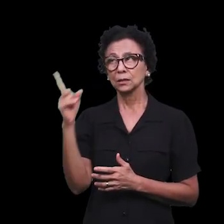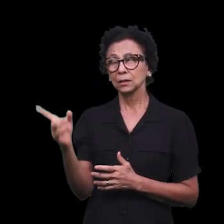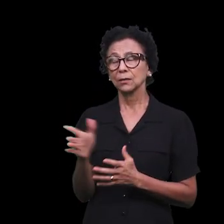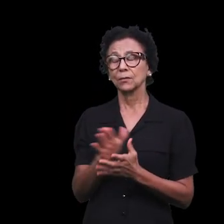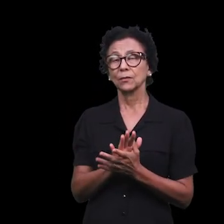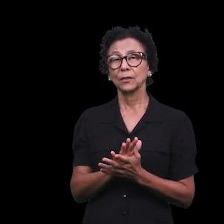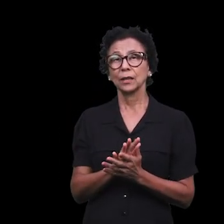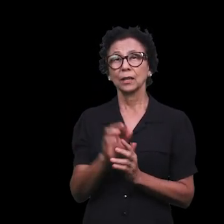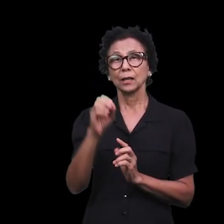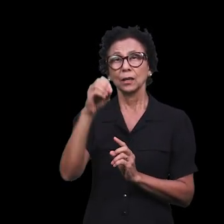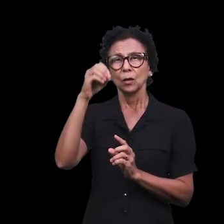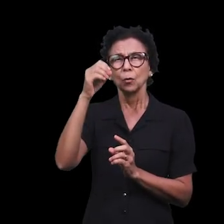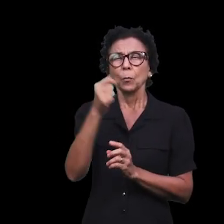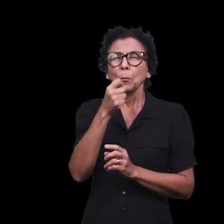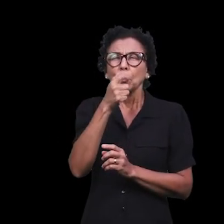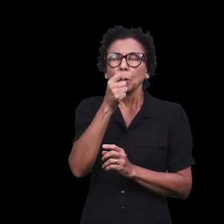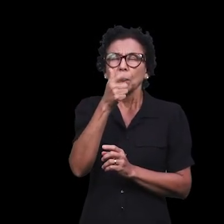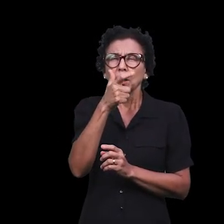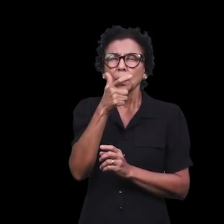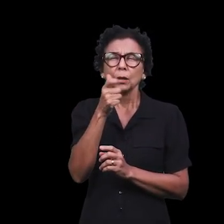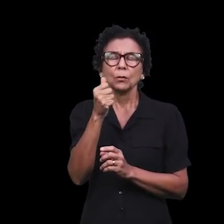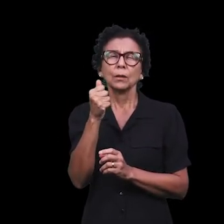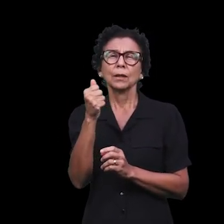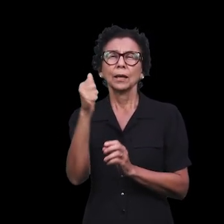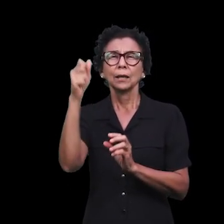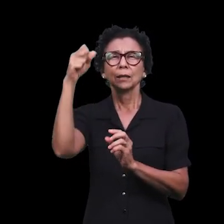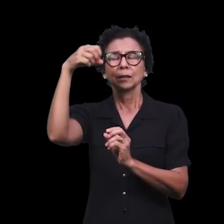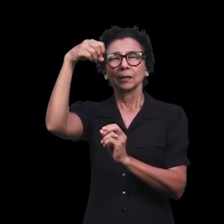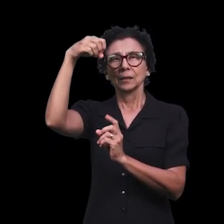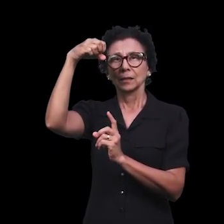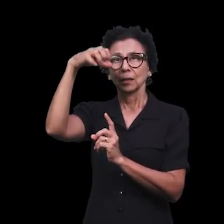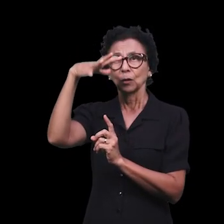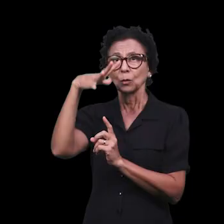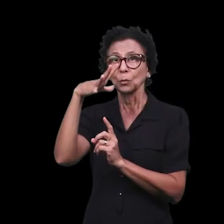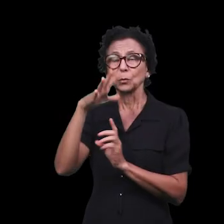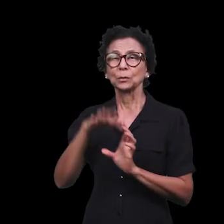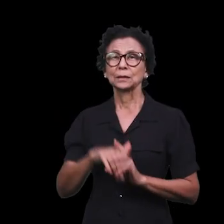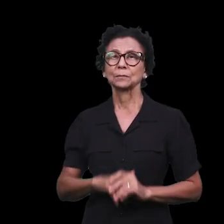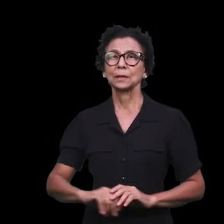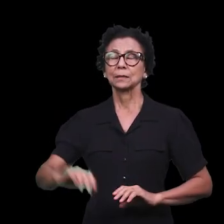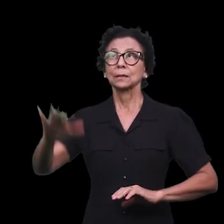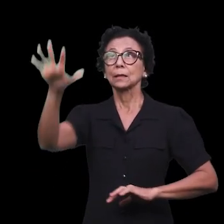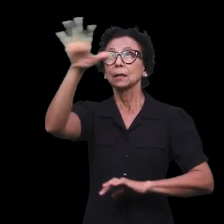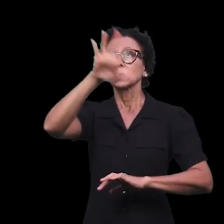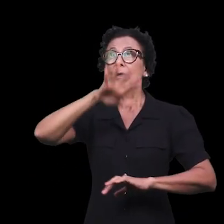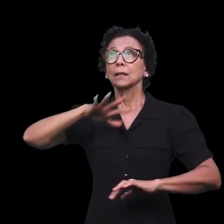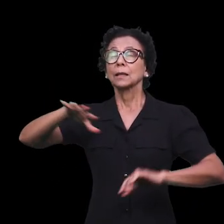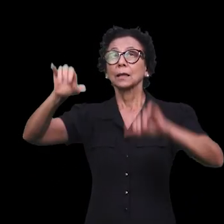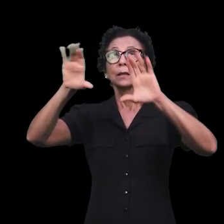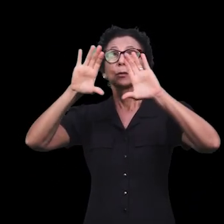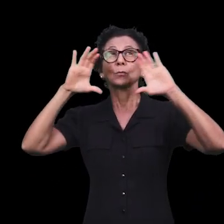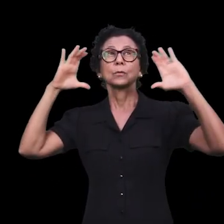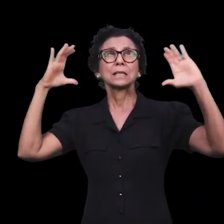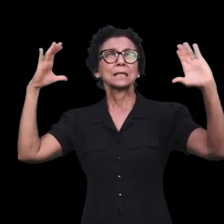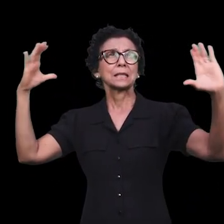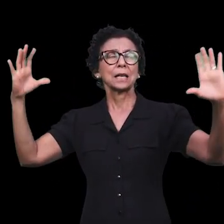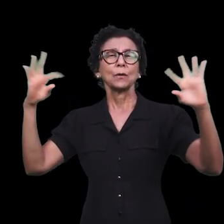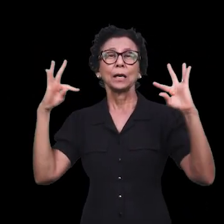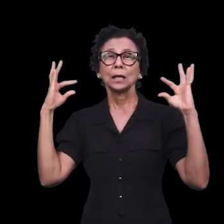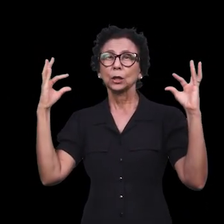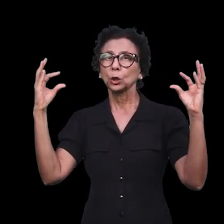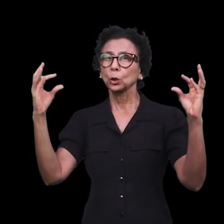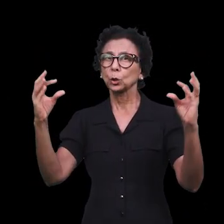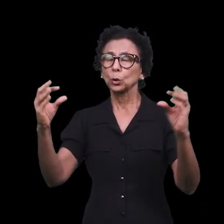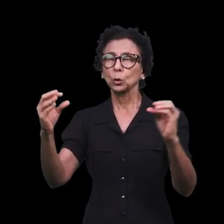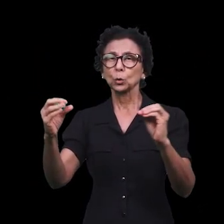algumas curvas e você consegue ver aqui um pouco da luz aqui dentro. Mas no universo, lá no espaço, a luz não consegue fazer isso. E a